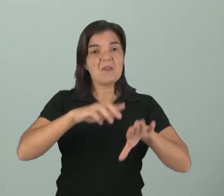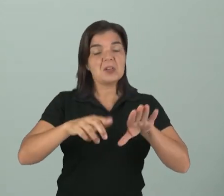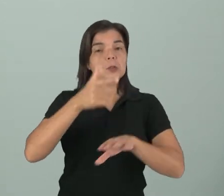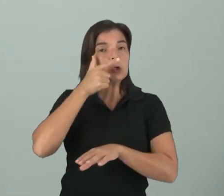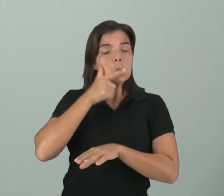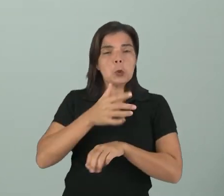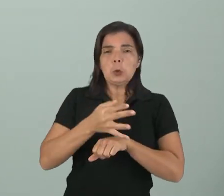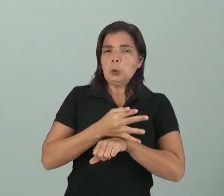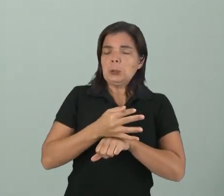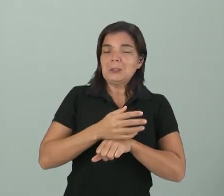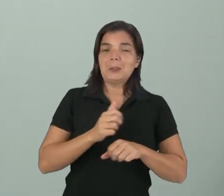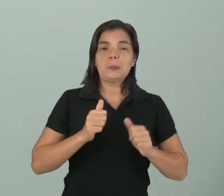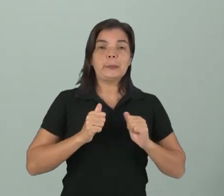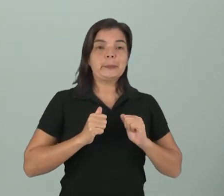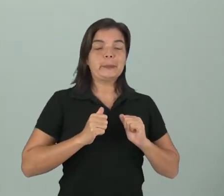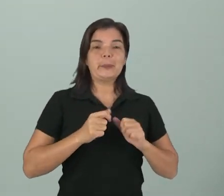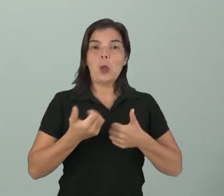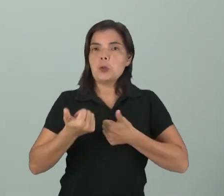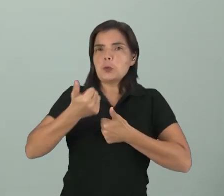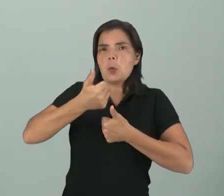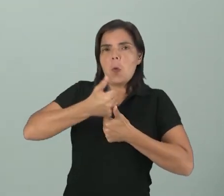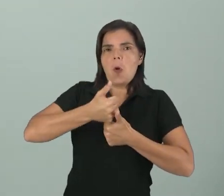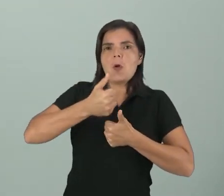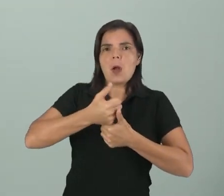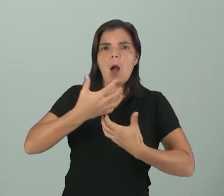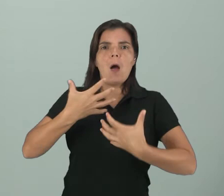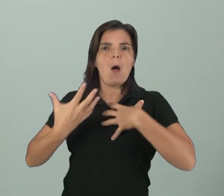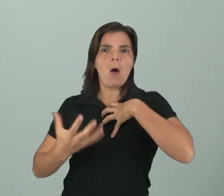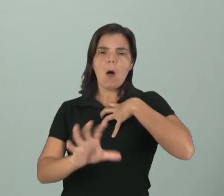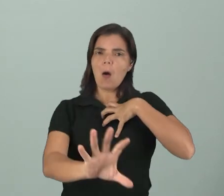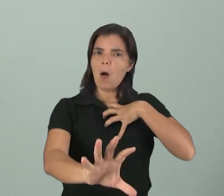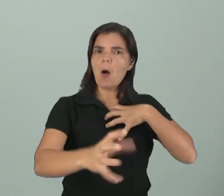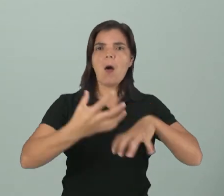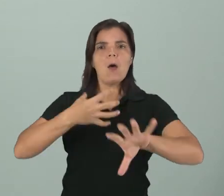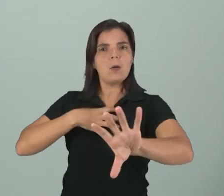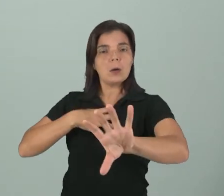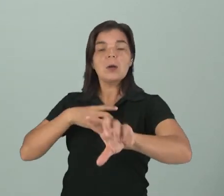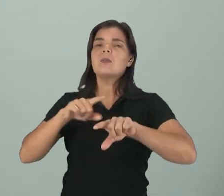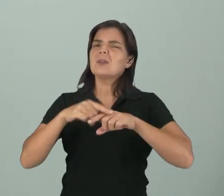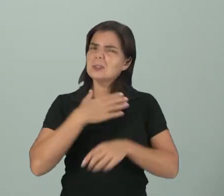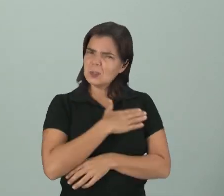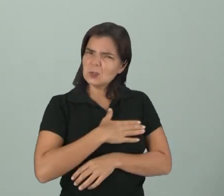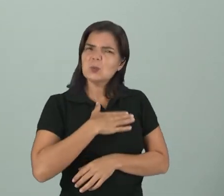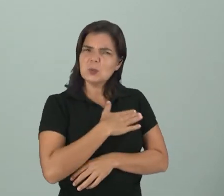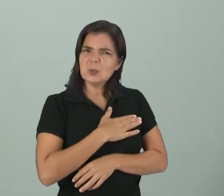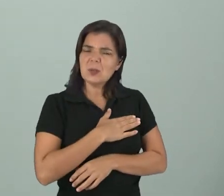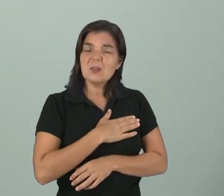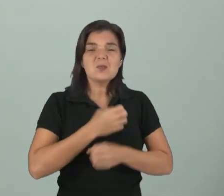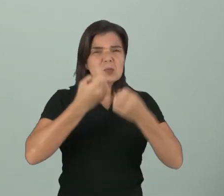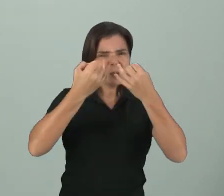não consiga ser empático, se colocar no lugar do outro, pense, você gostaria que fizessem isso,